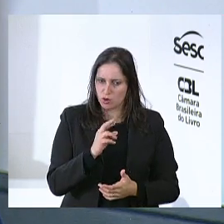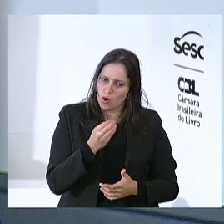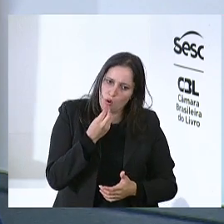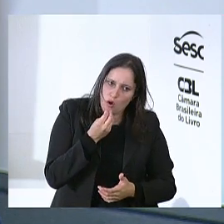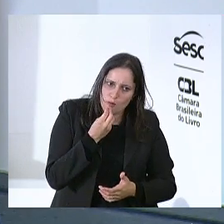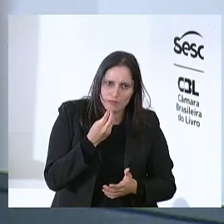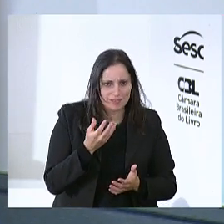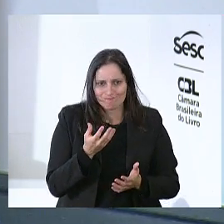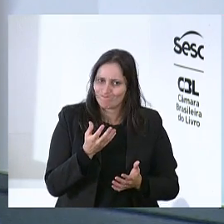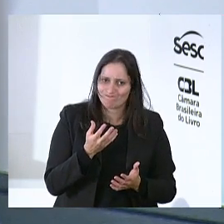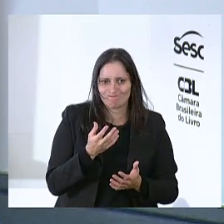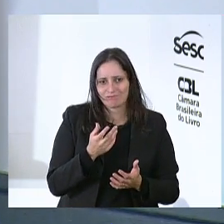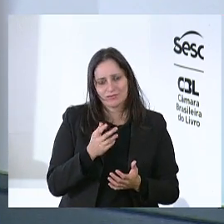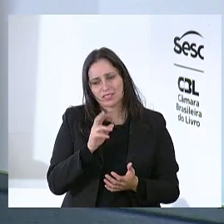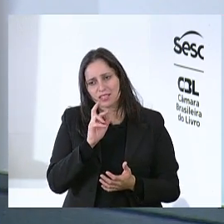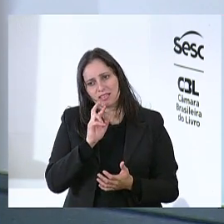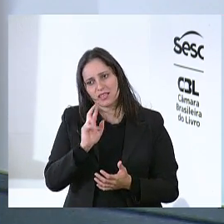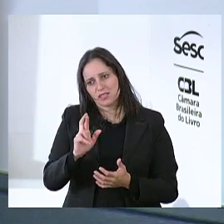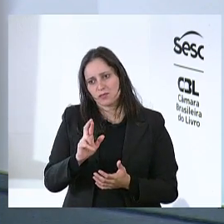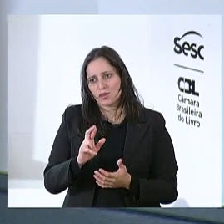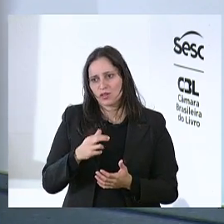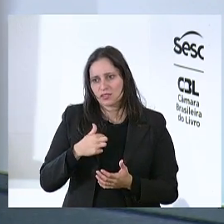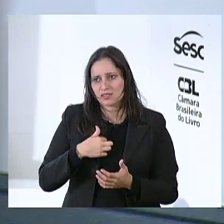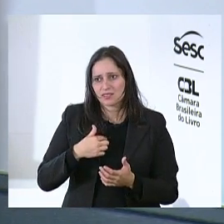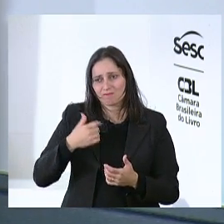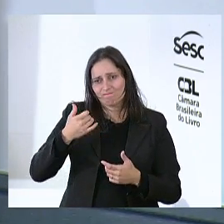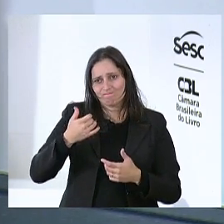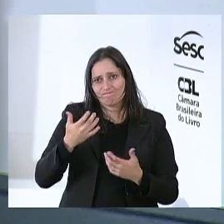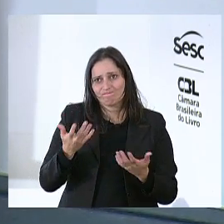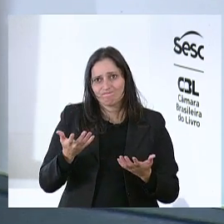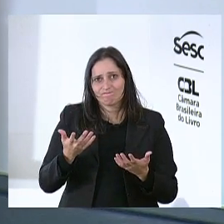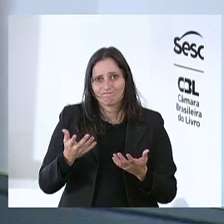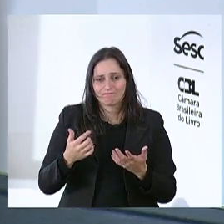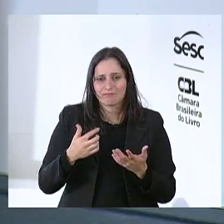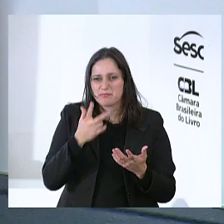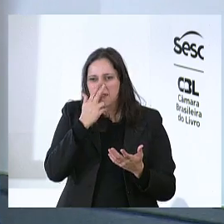A resposta é uma busca